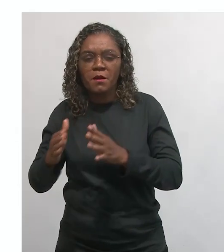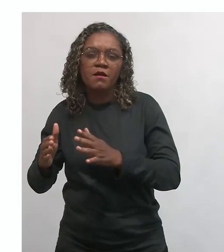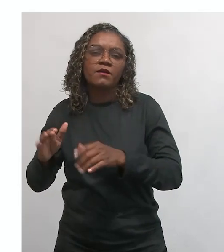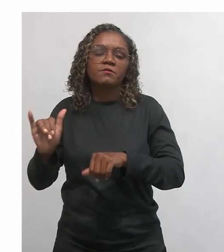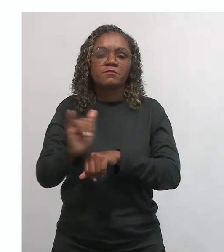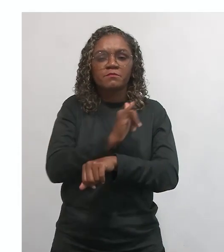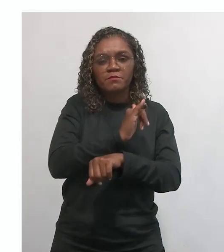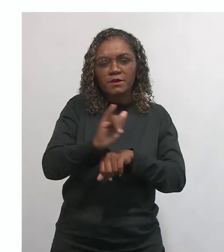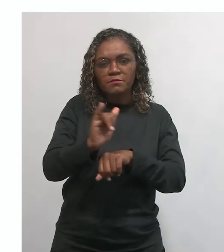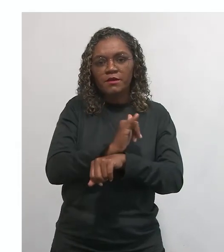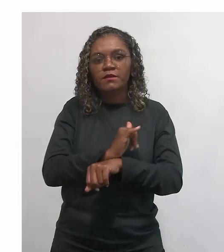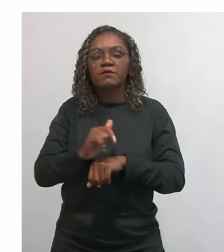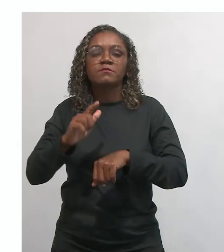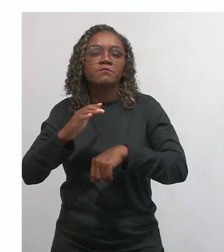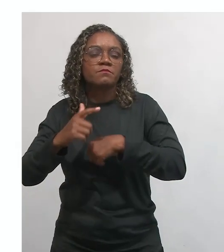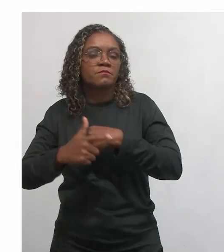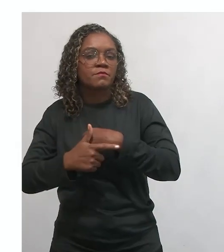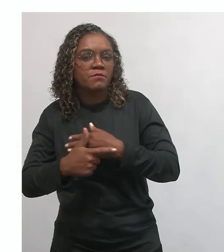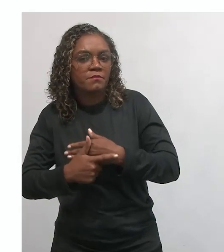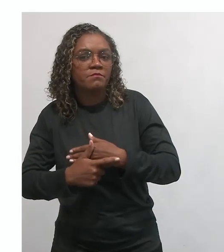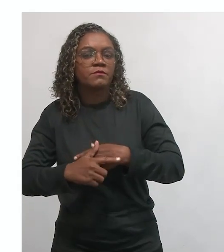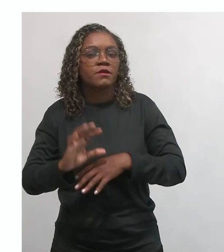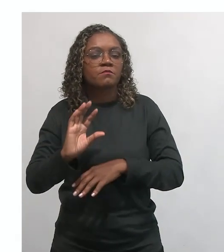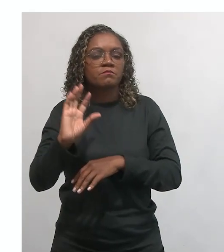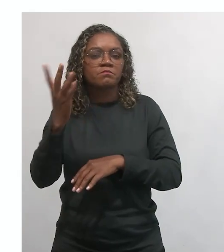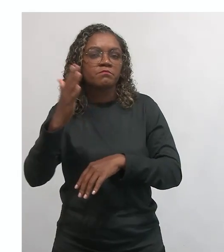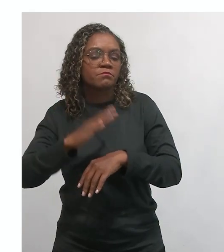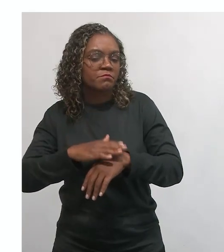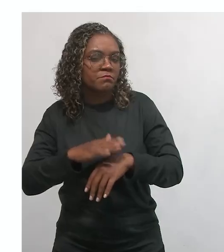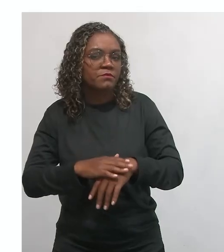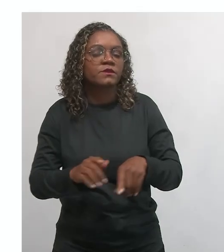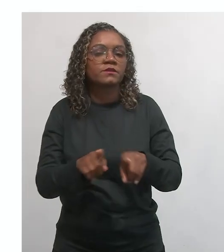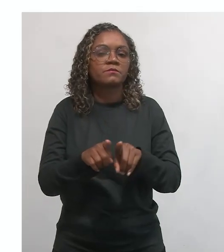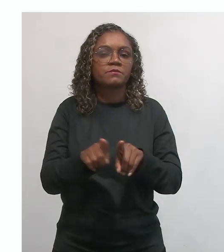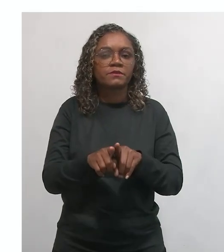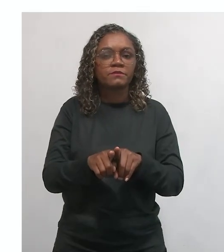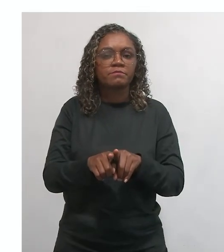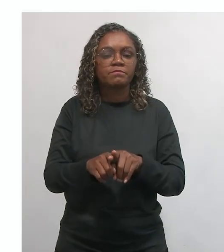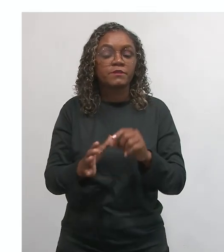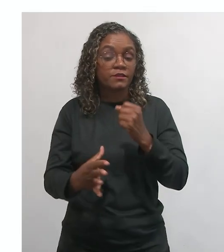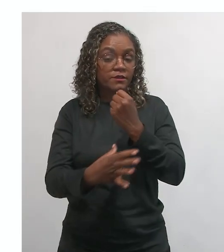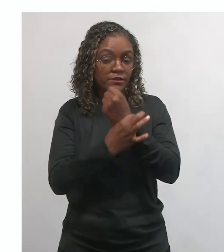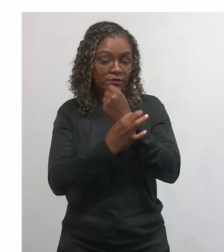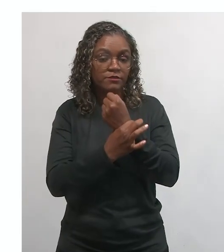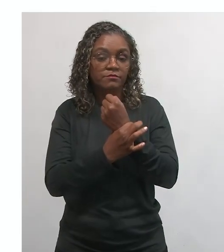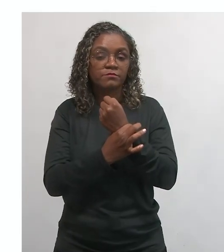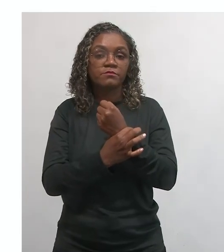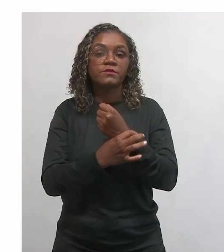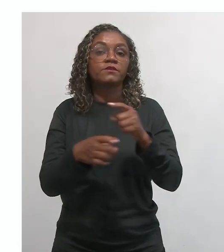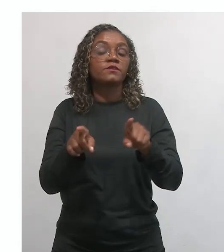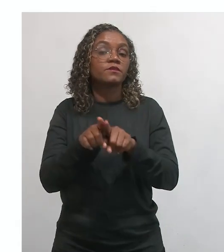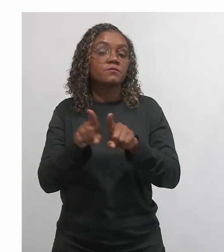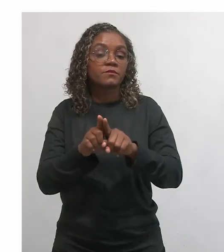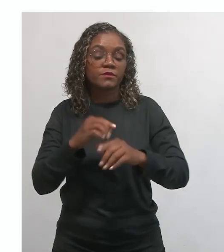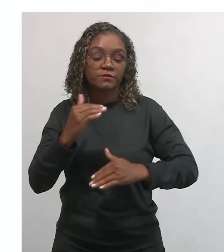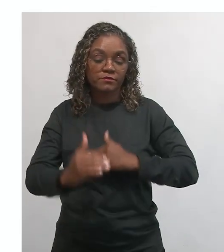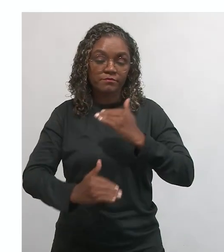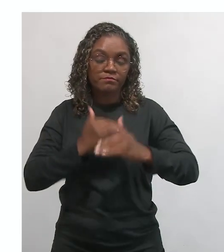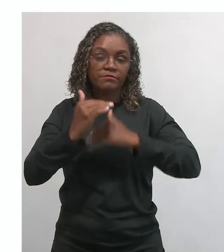e estratégias e ações que visam promover a qualidade do ensino e garantindo, além de tudo,